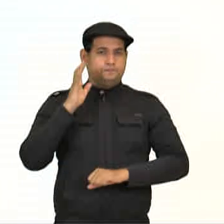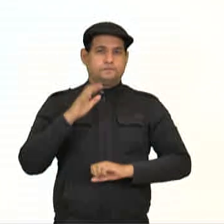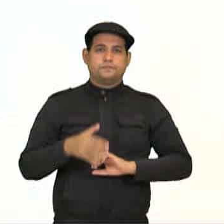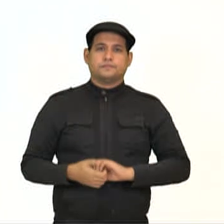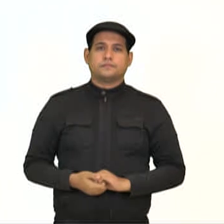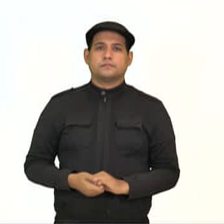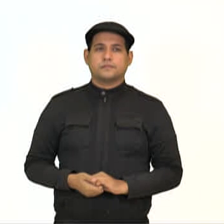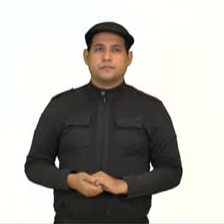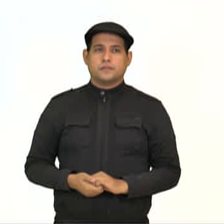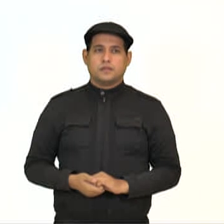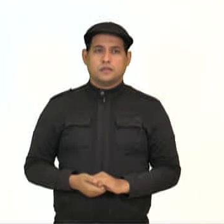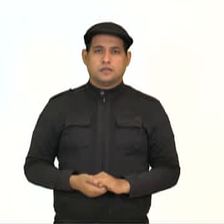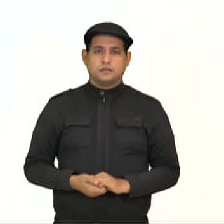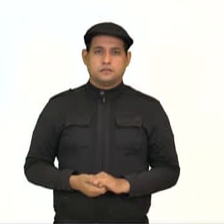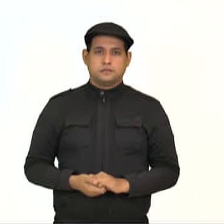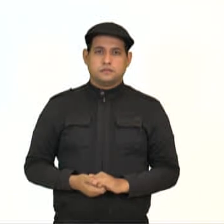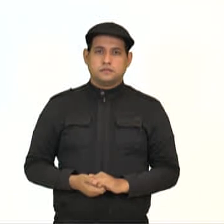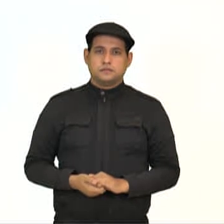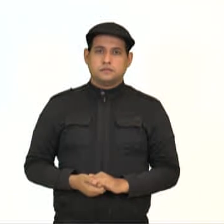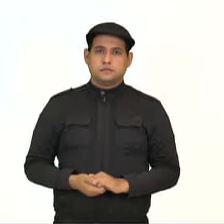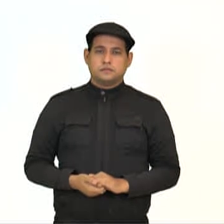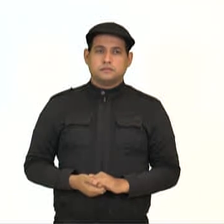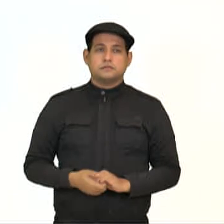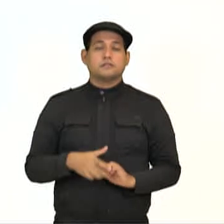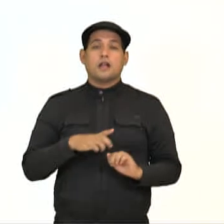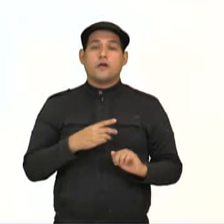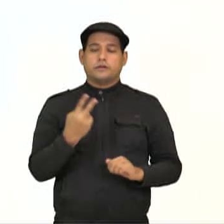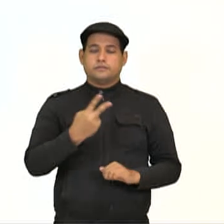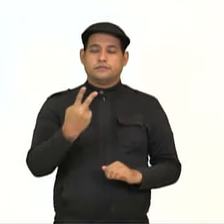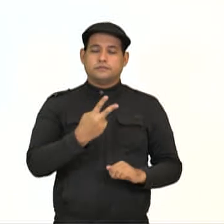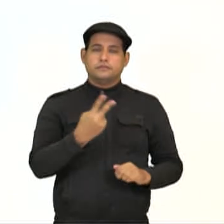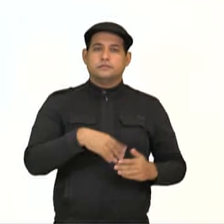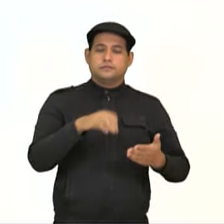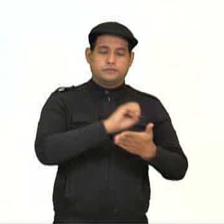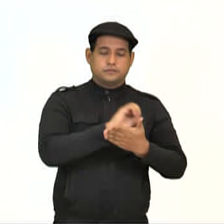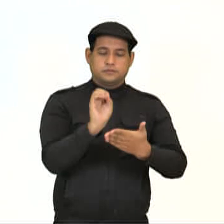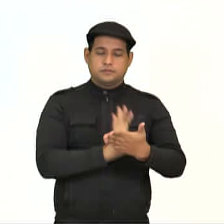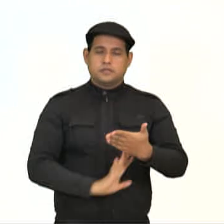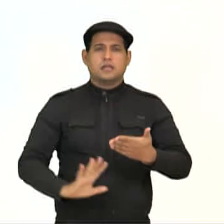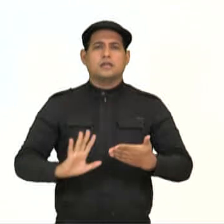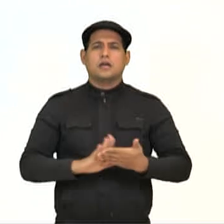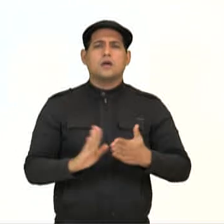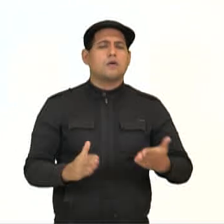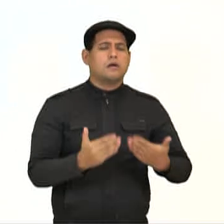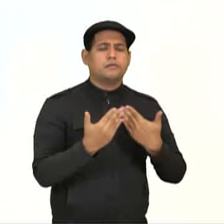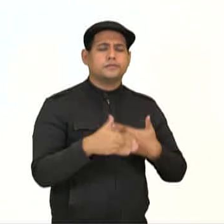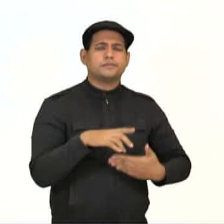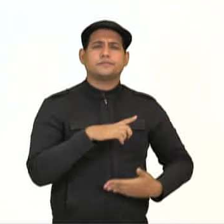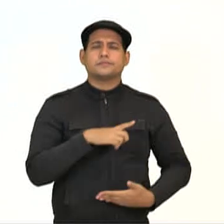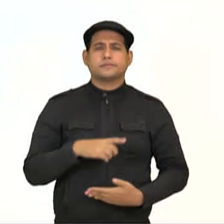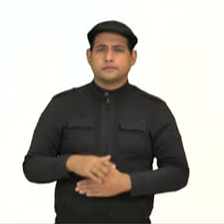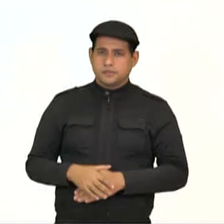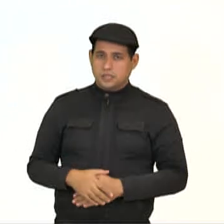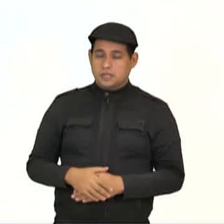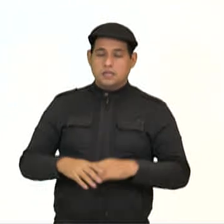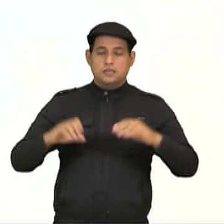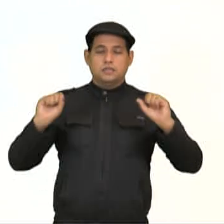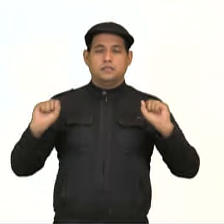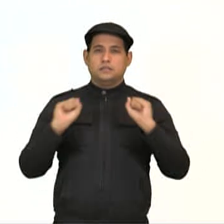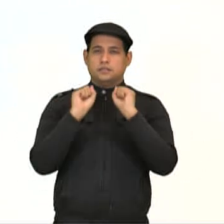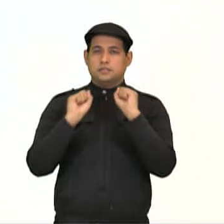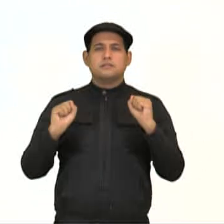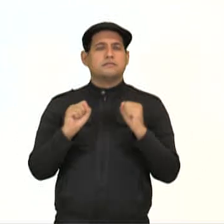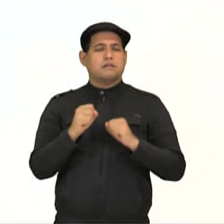rua. E a gente chega no nosso segundo exercício. Qual das provas apresentadas do atletismo você